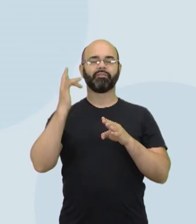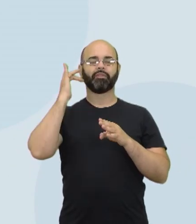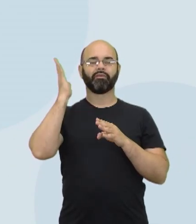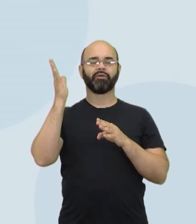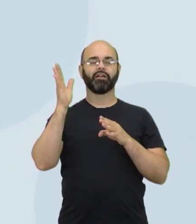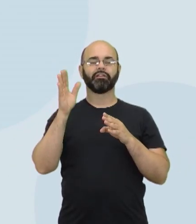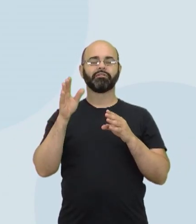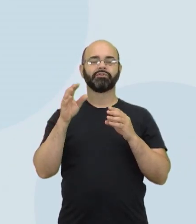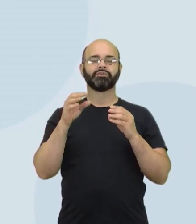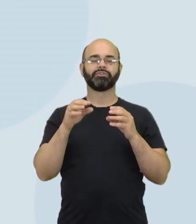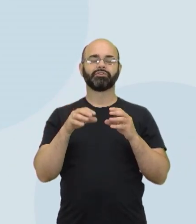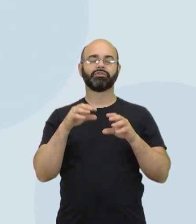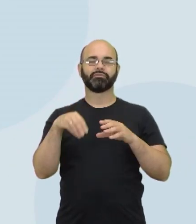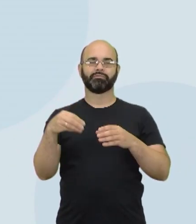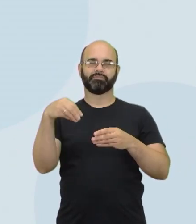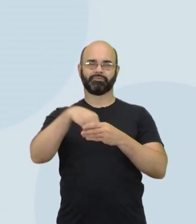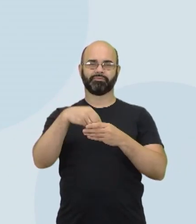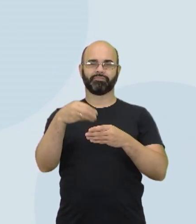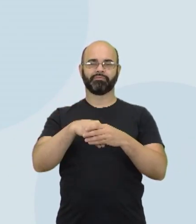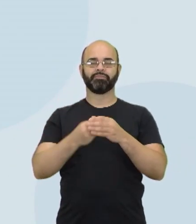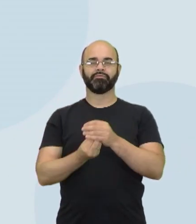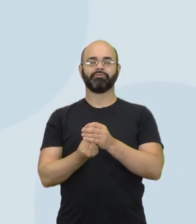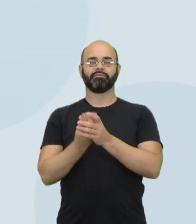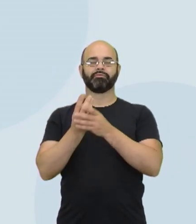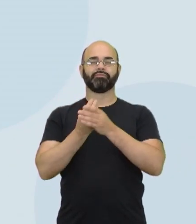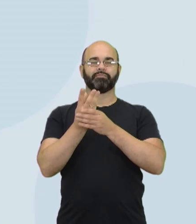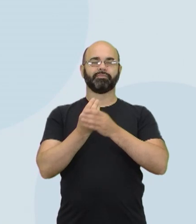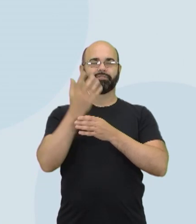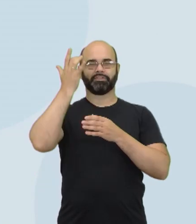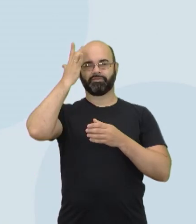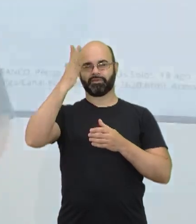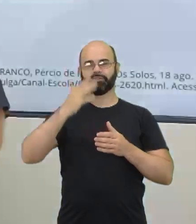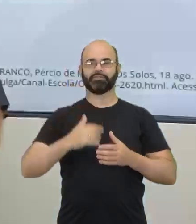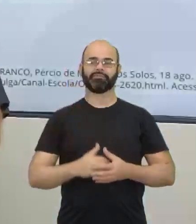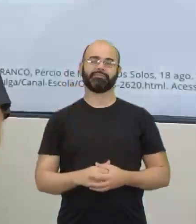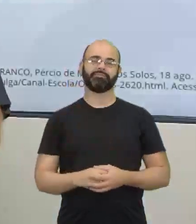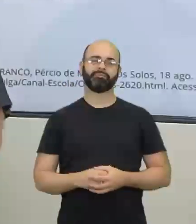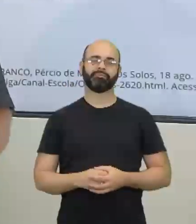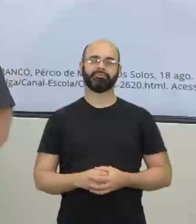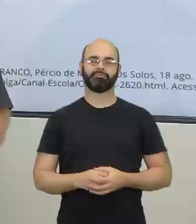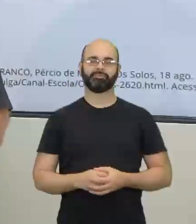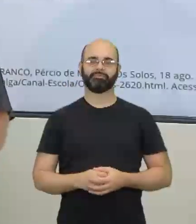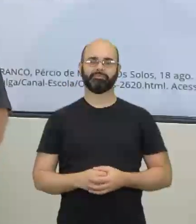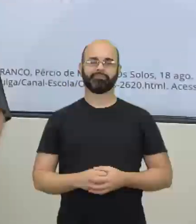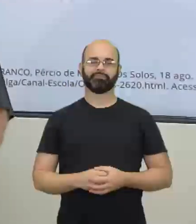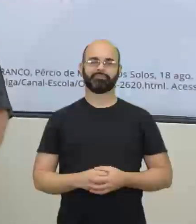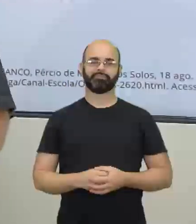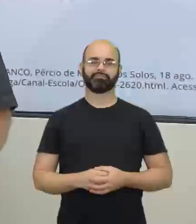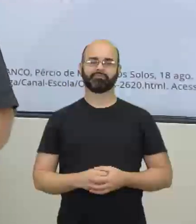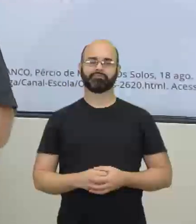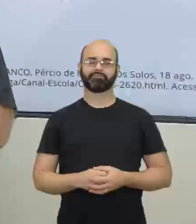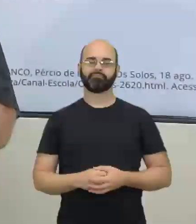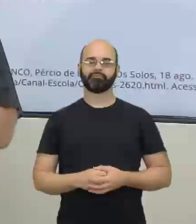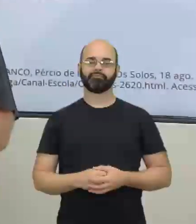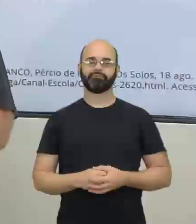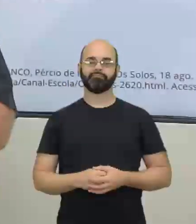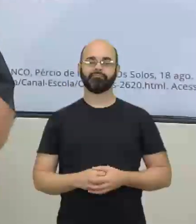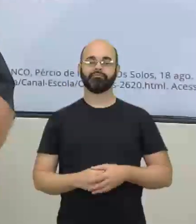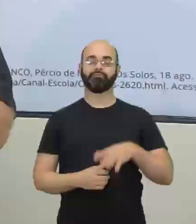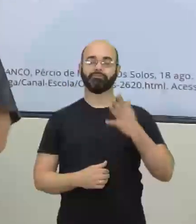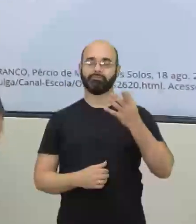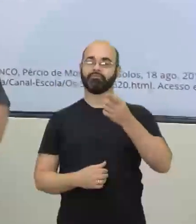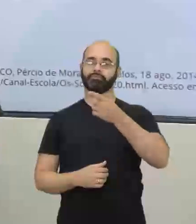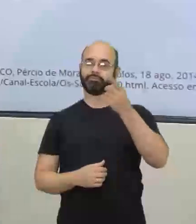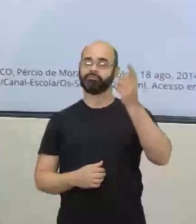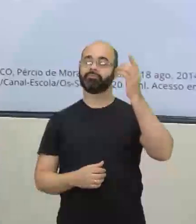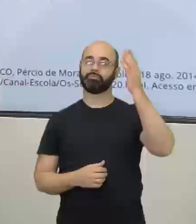de mecanização e a fertilidade do solo. Então, lembrando, né, sempre lembra aí, né, quanto mais